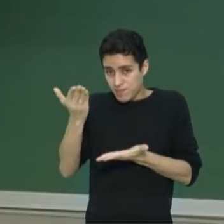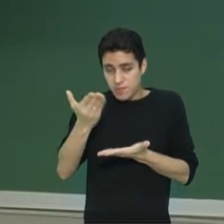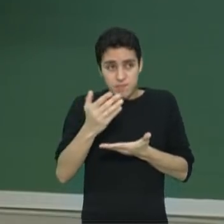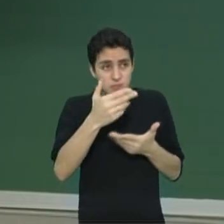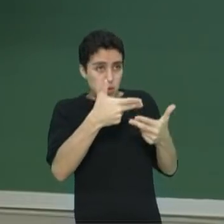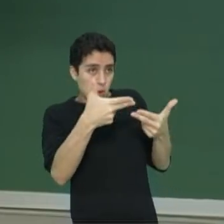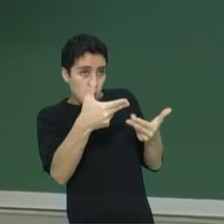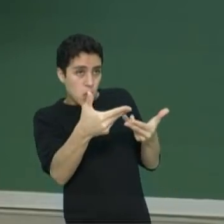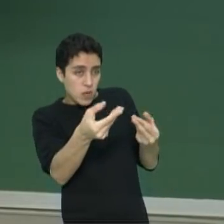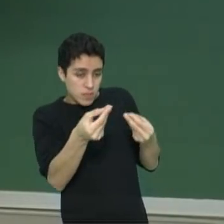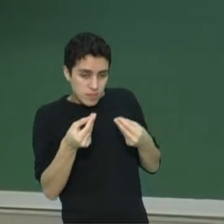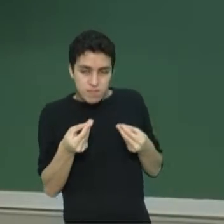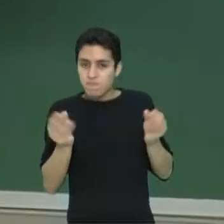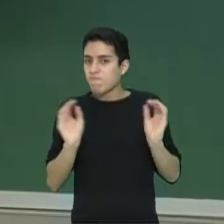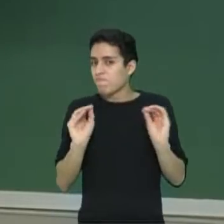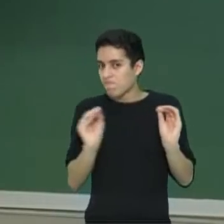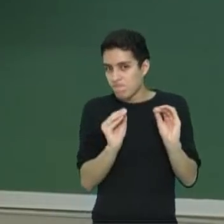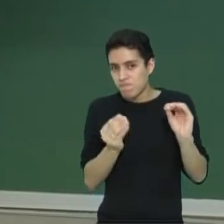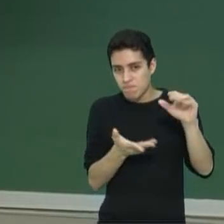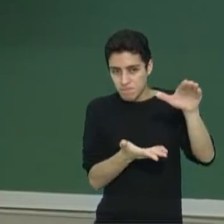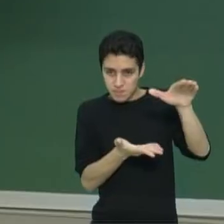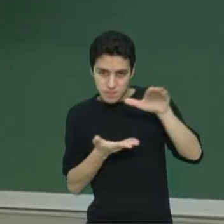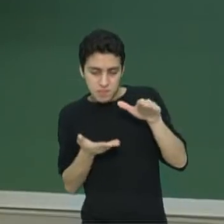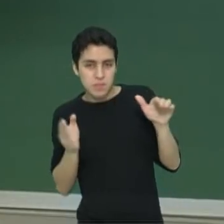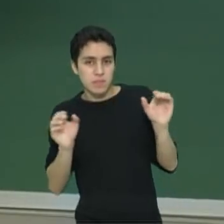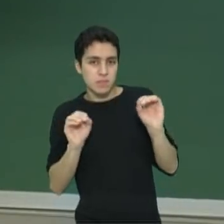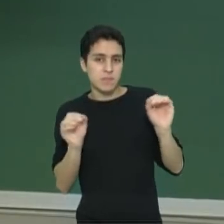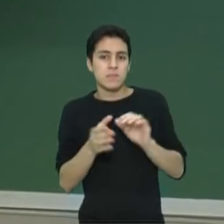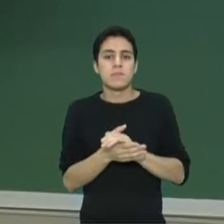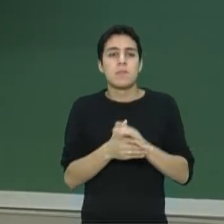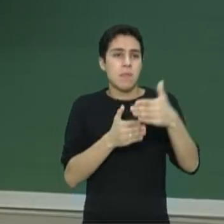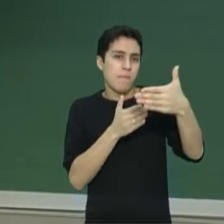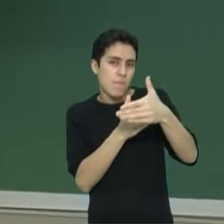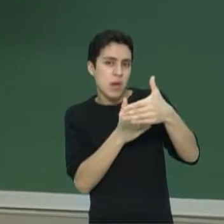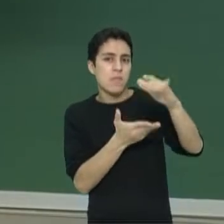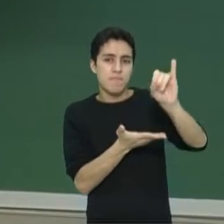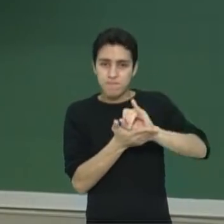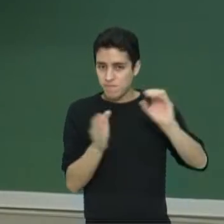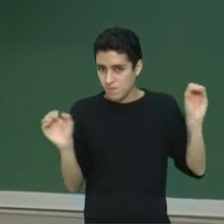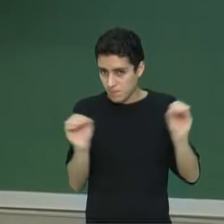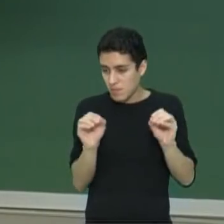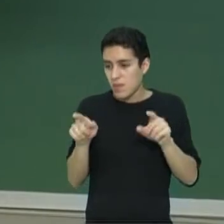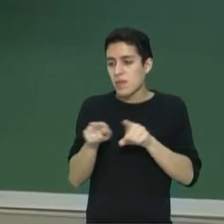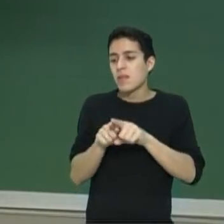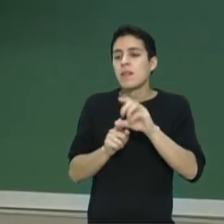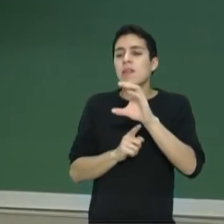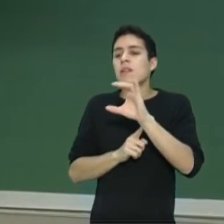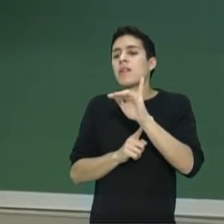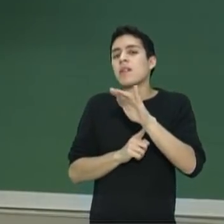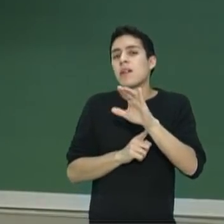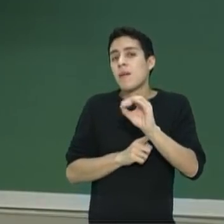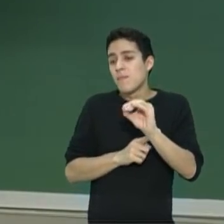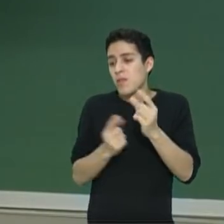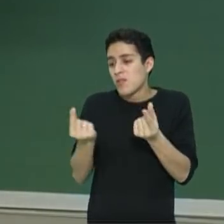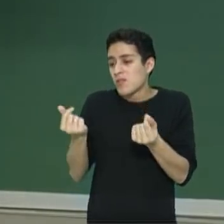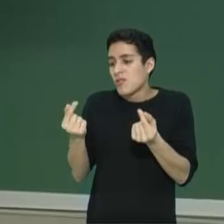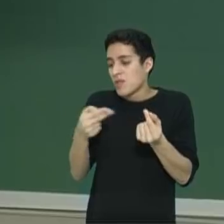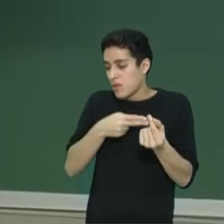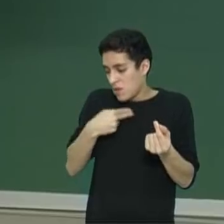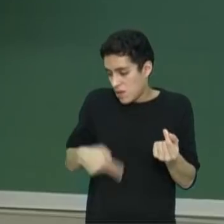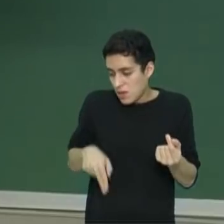entrada de produtos, né, não barrou as importações, e o câmbio desvalorizado, o dinheiro